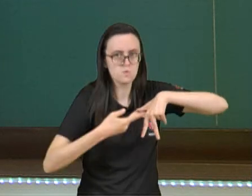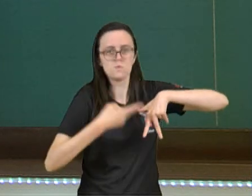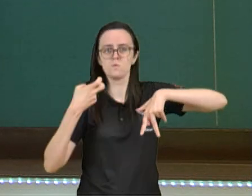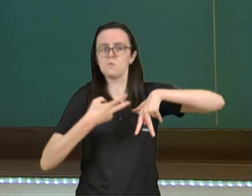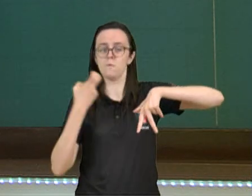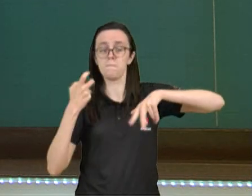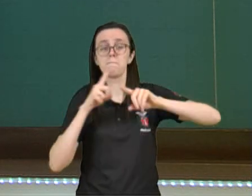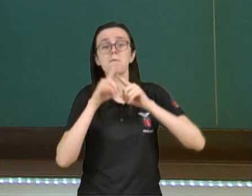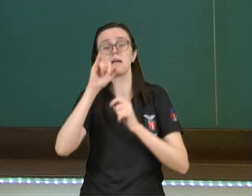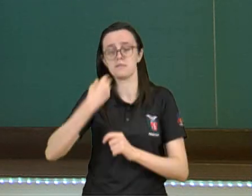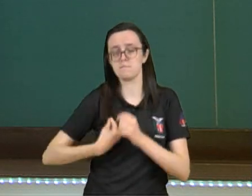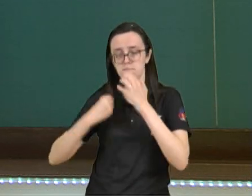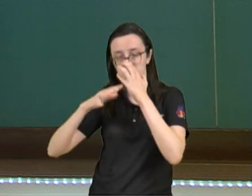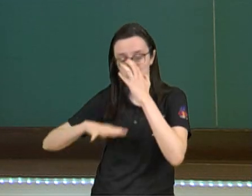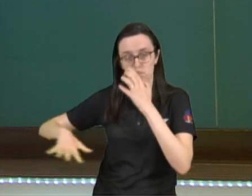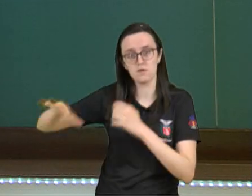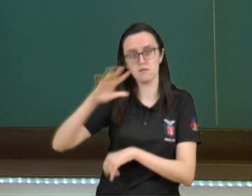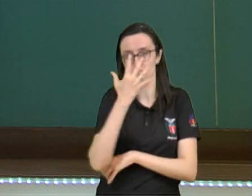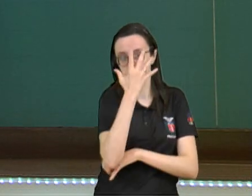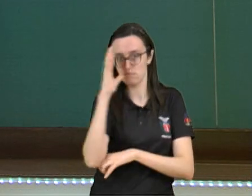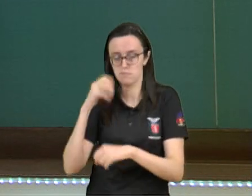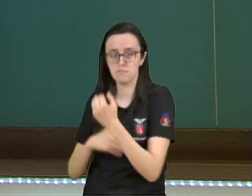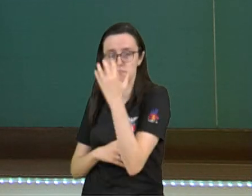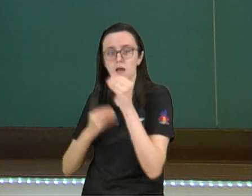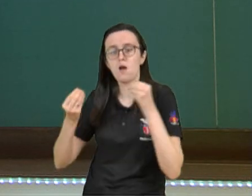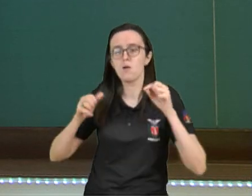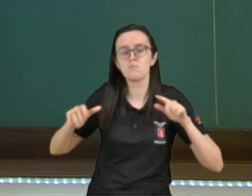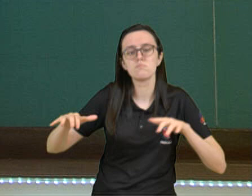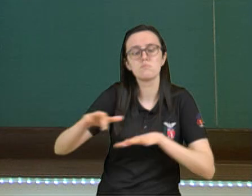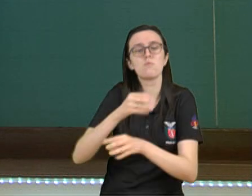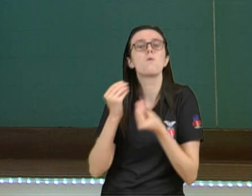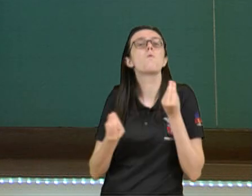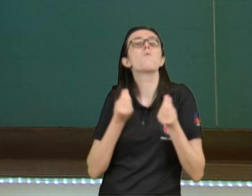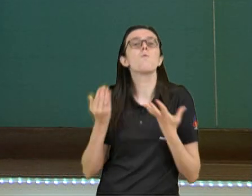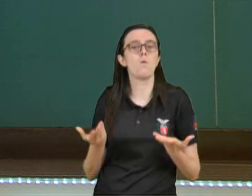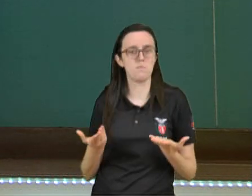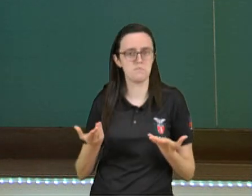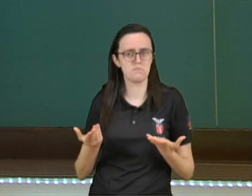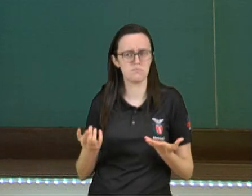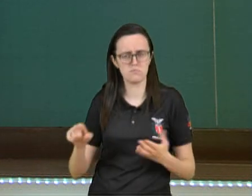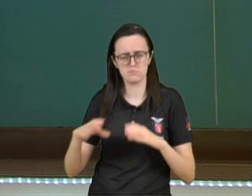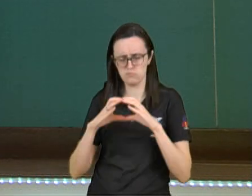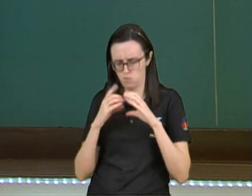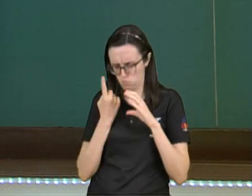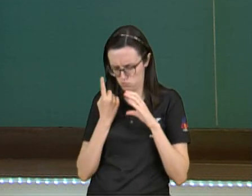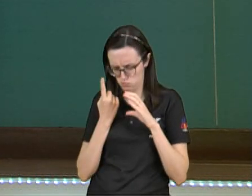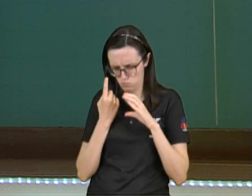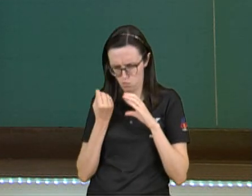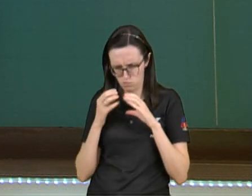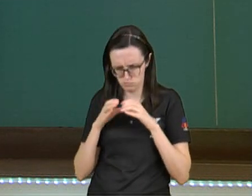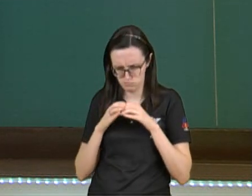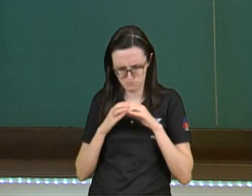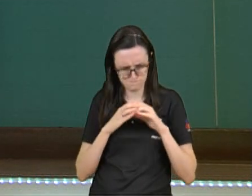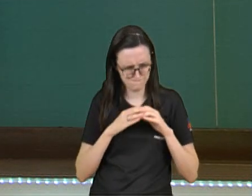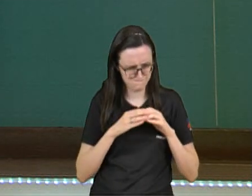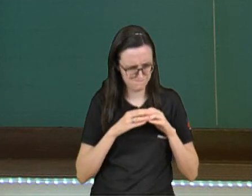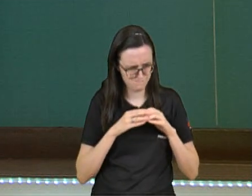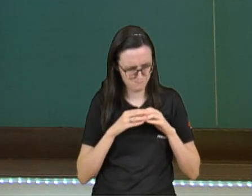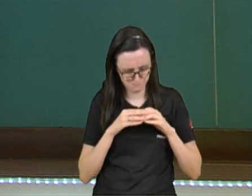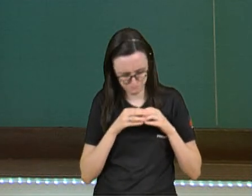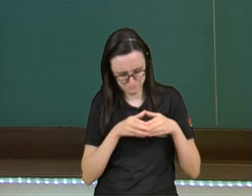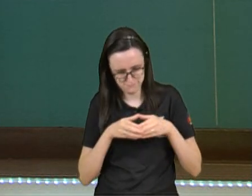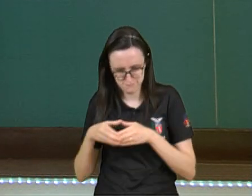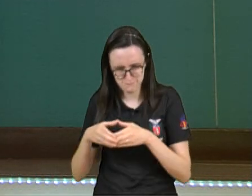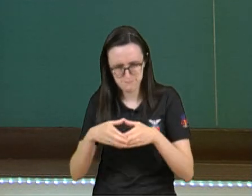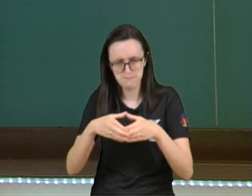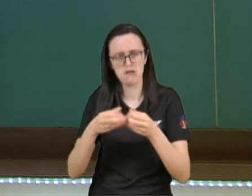eles vivem num ambiente, como eles se deslocam? Se eles são unicelulares, que estruturas que eles têm para se deslocar nessa